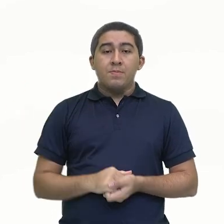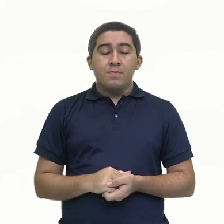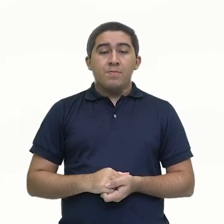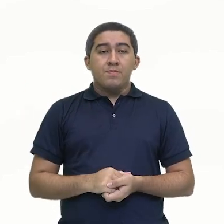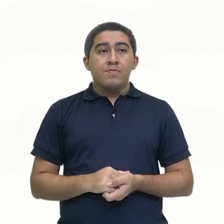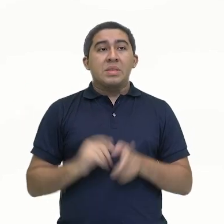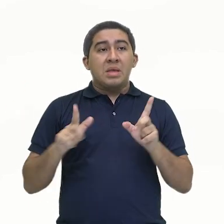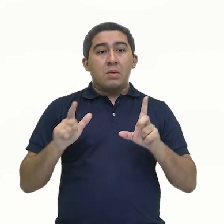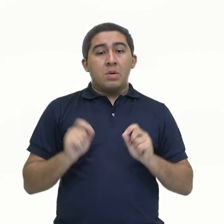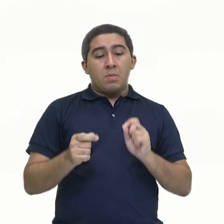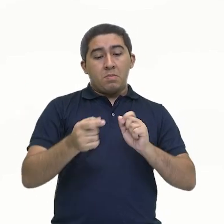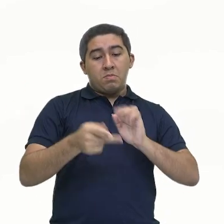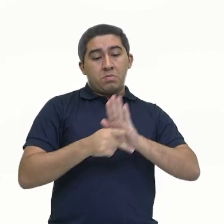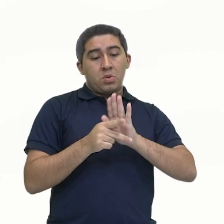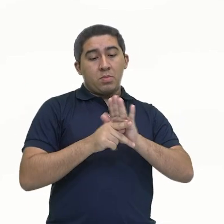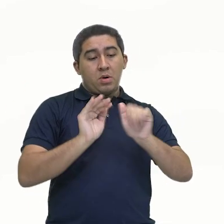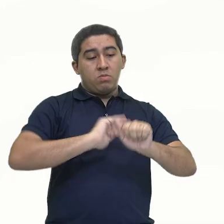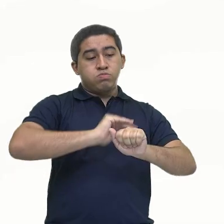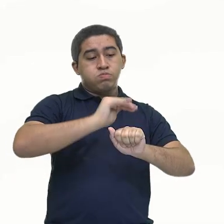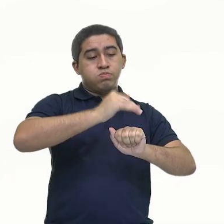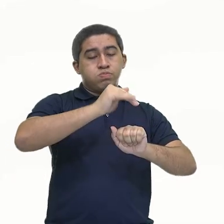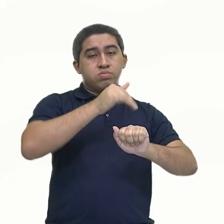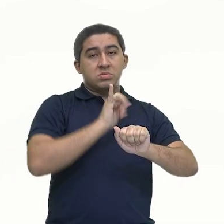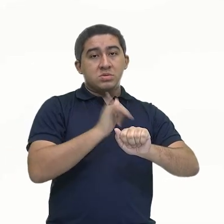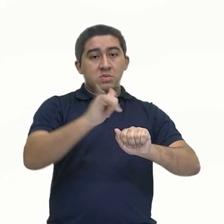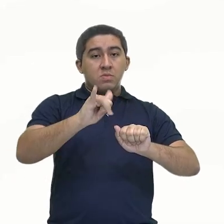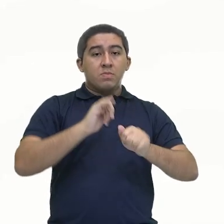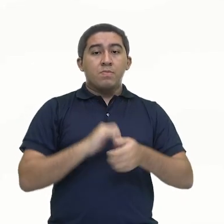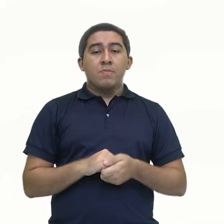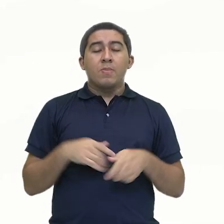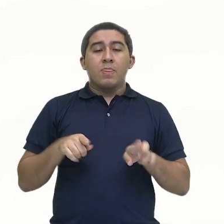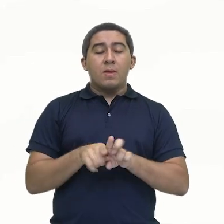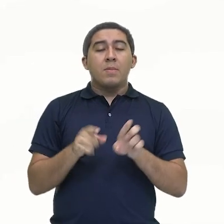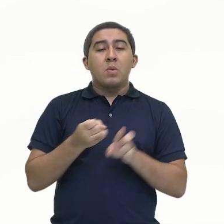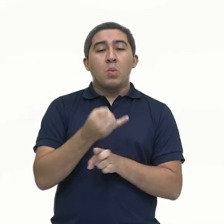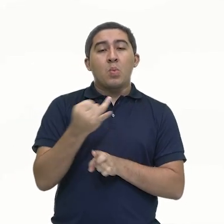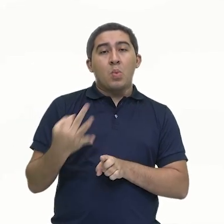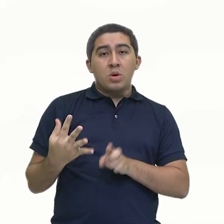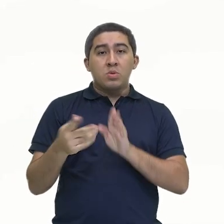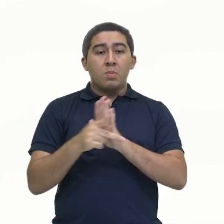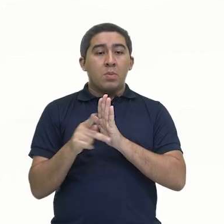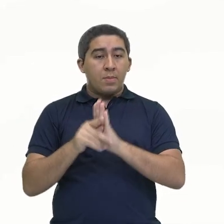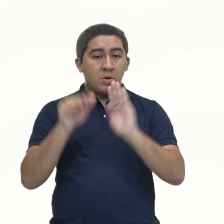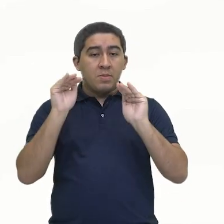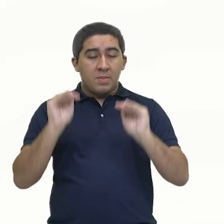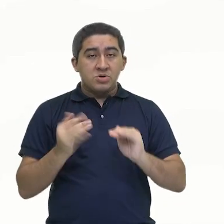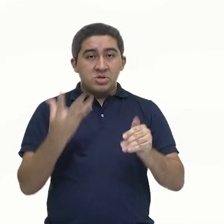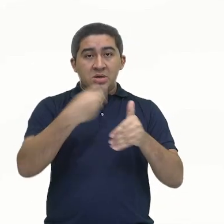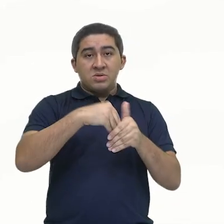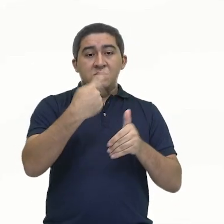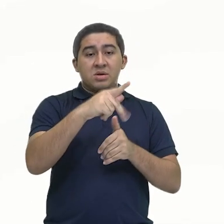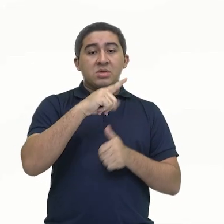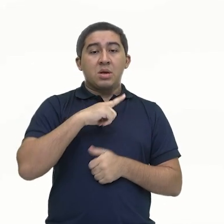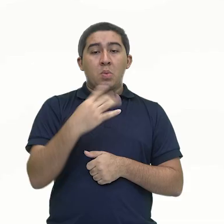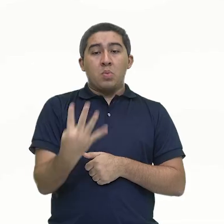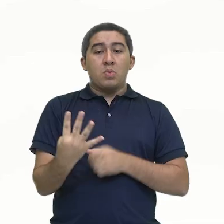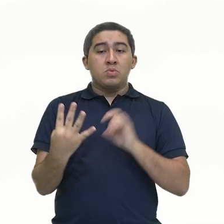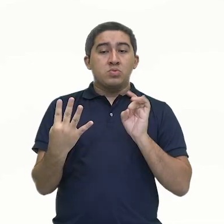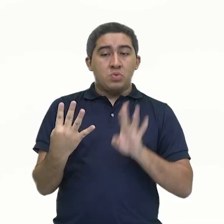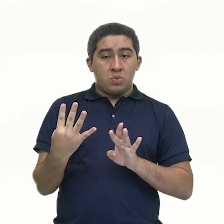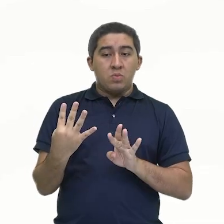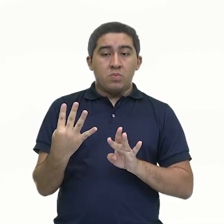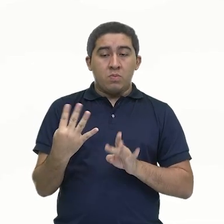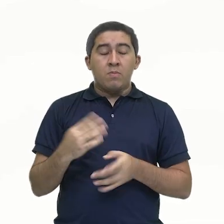que são as camadas eletrônicas. E são quantos subníveis de energia? São apenas 4